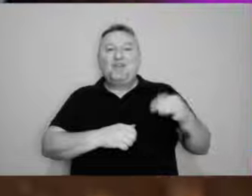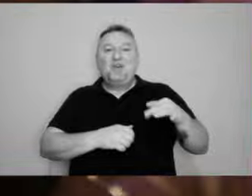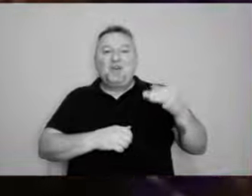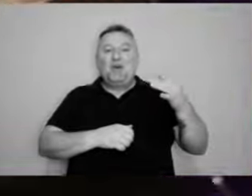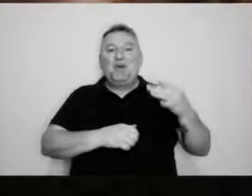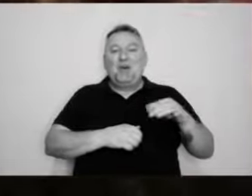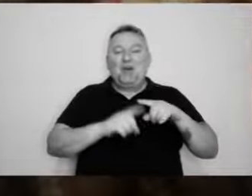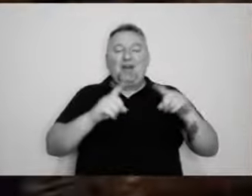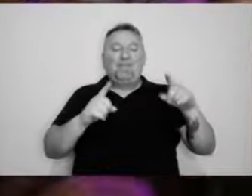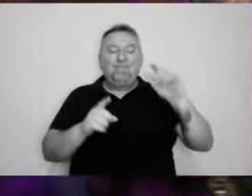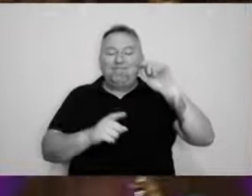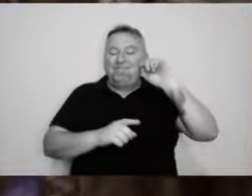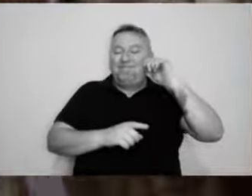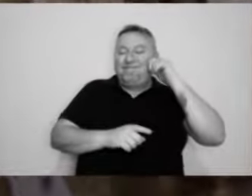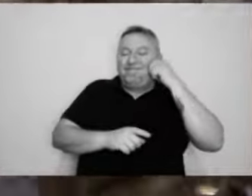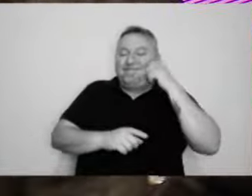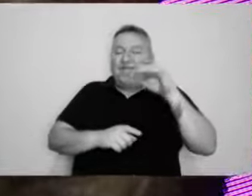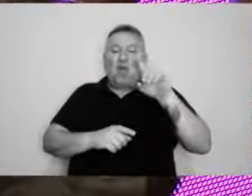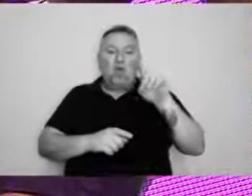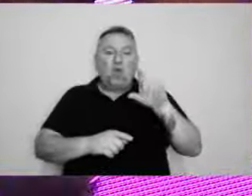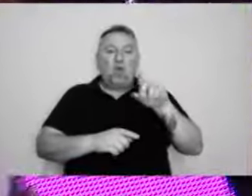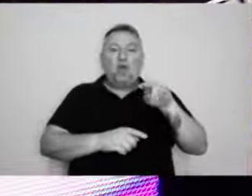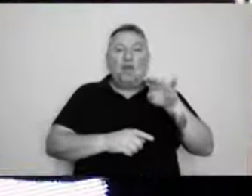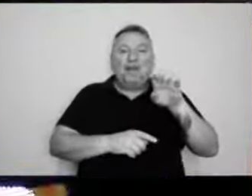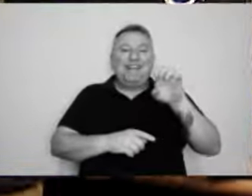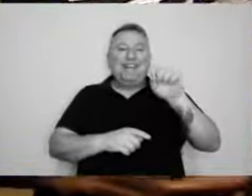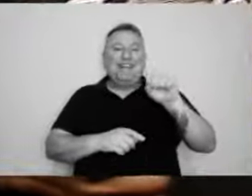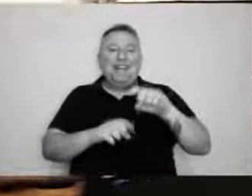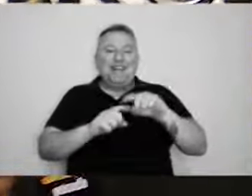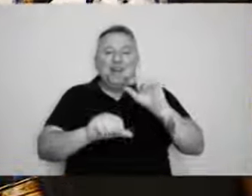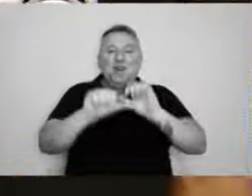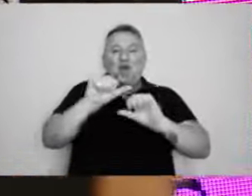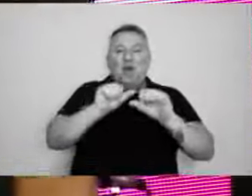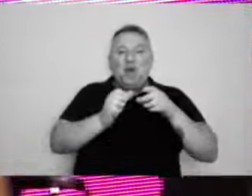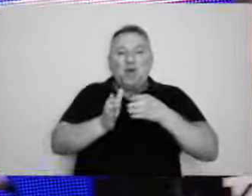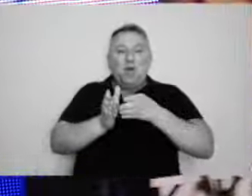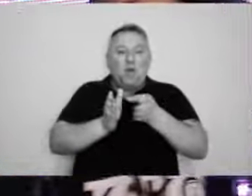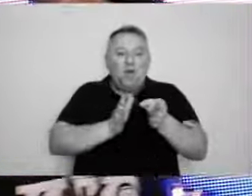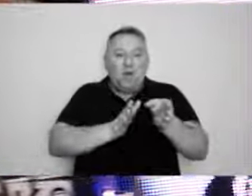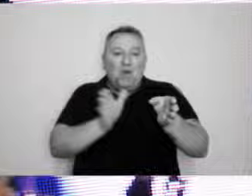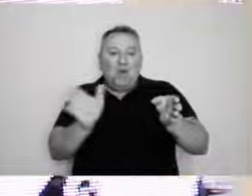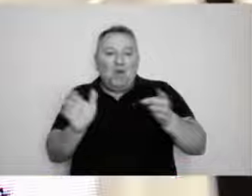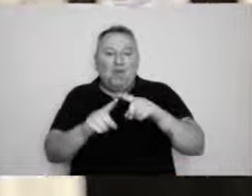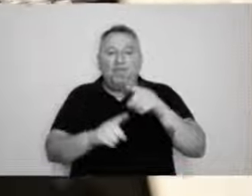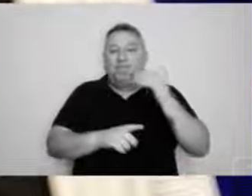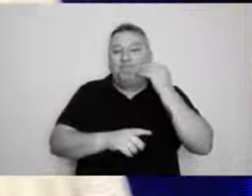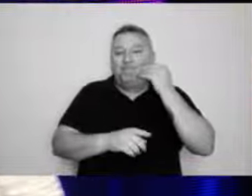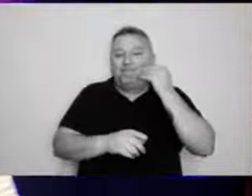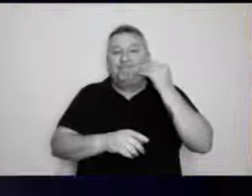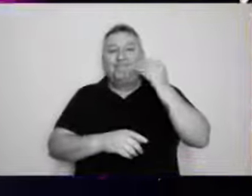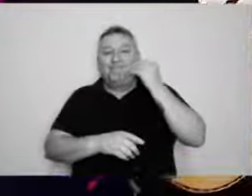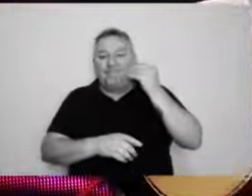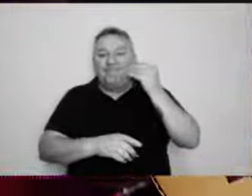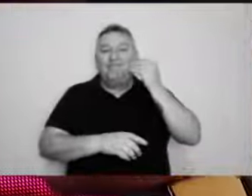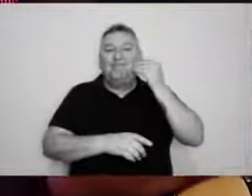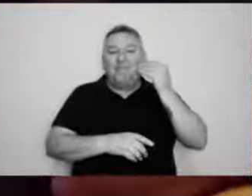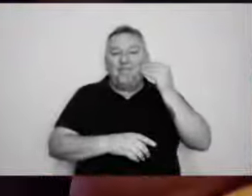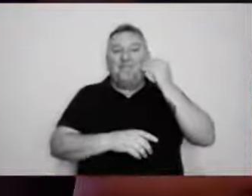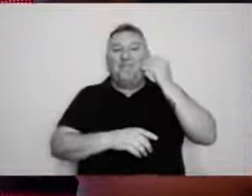Dores e a nega Dolores. Trocaram de itinerário só pra me testar, me testar.